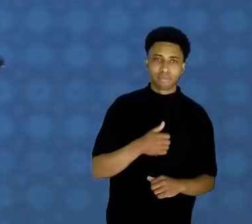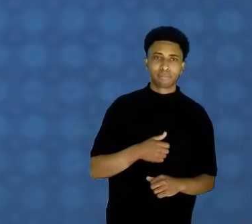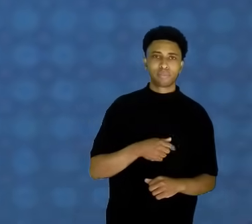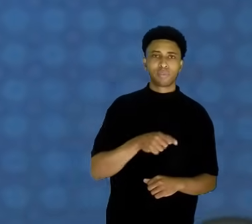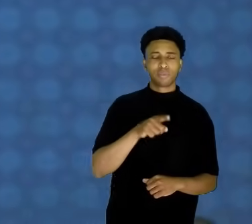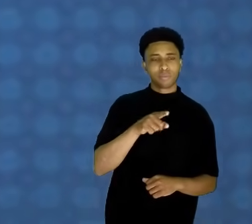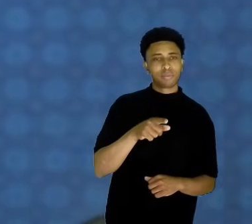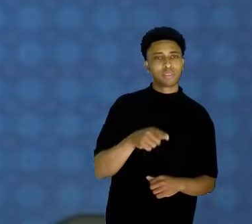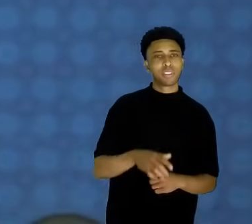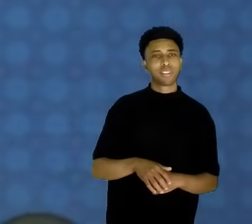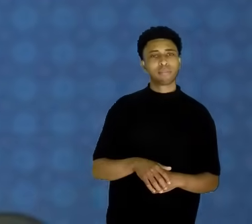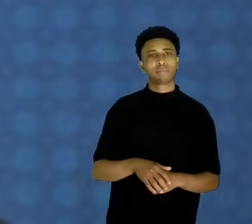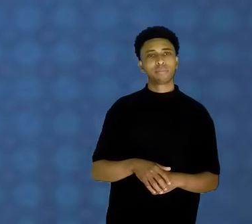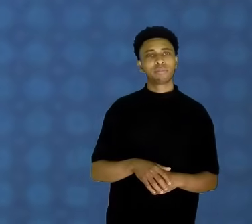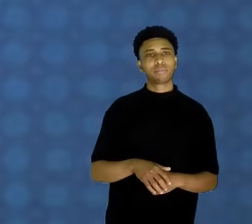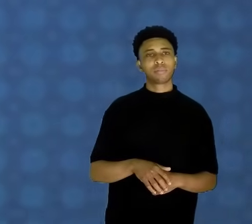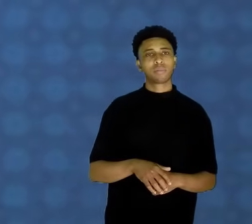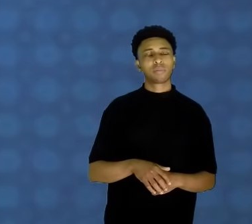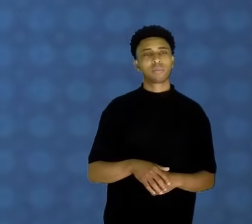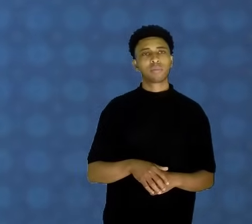Você diria que ele é cruel?